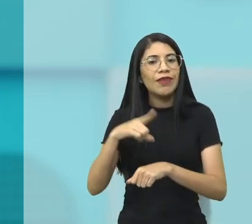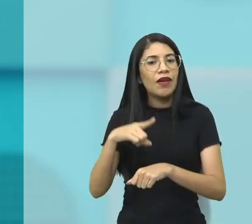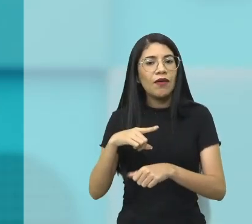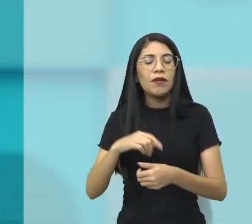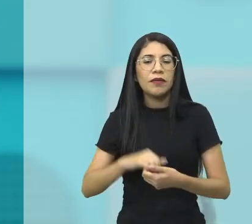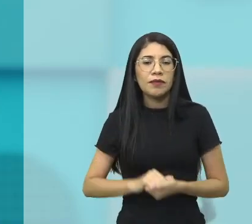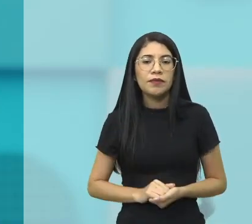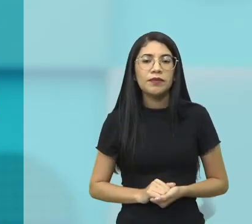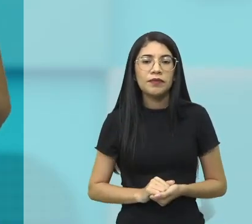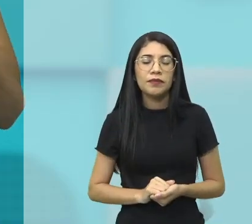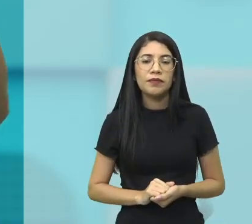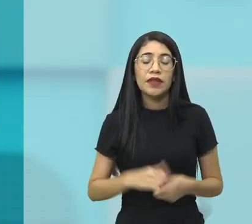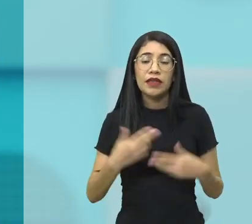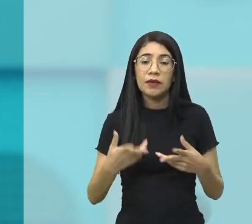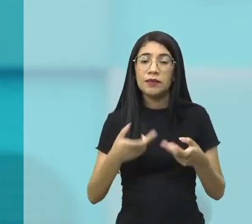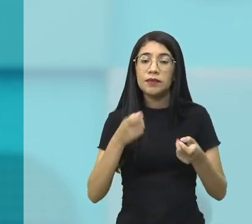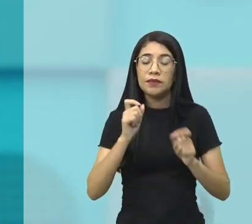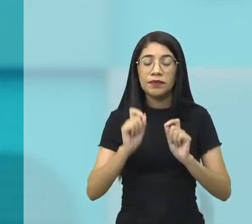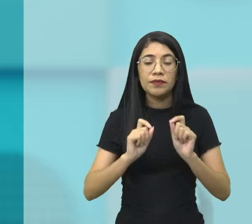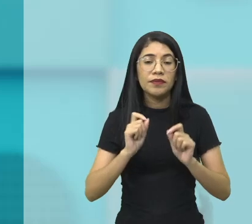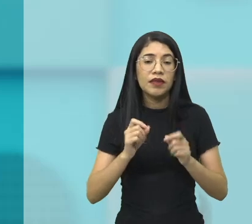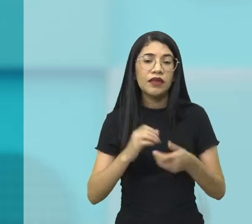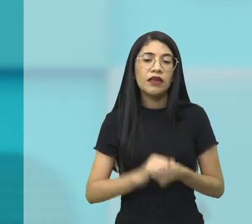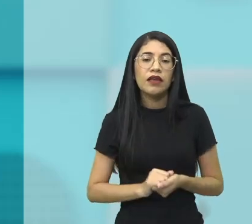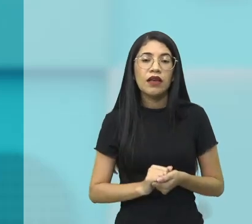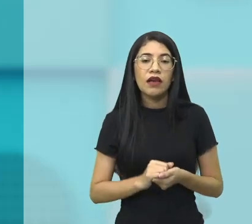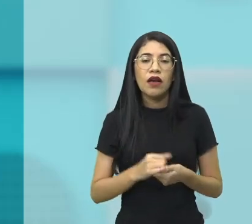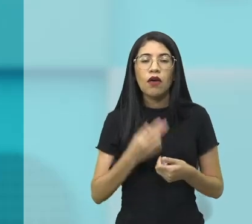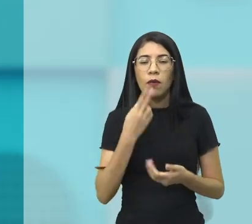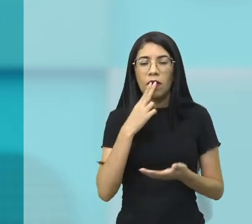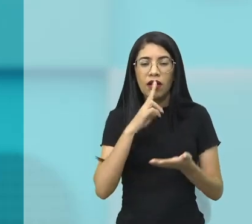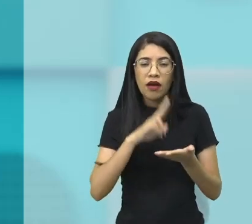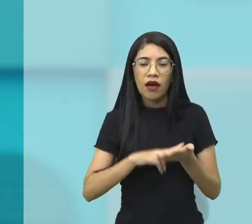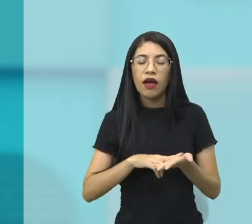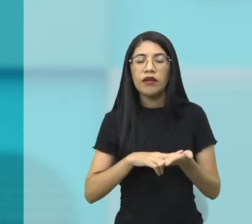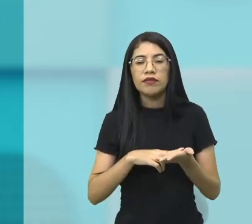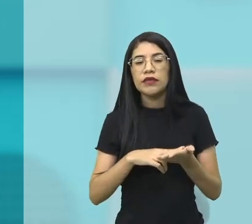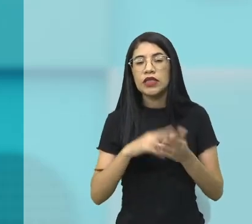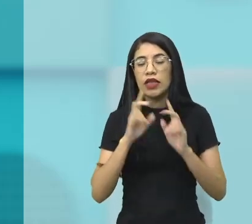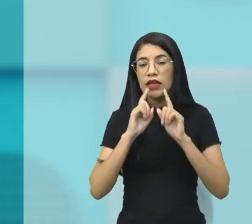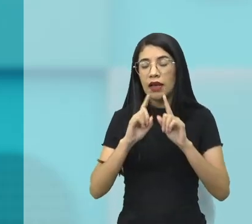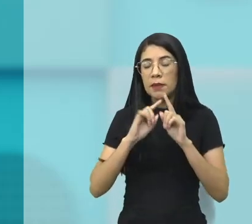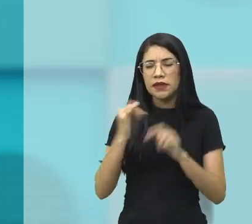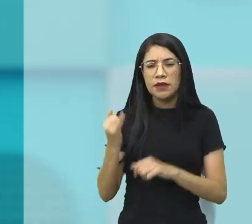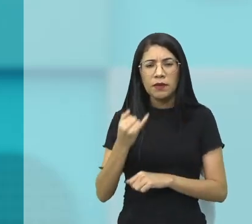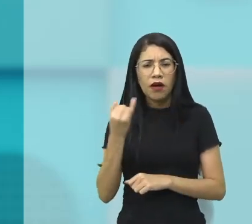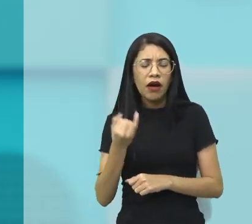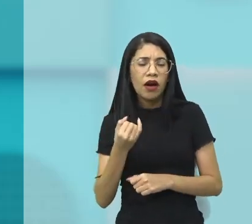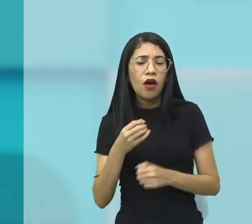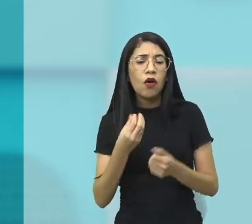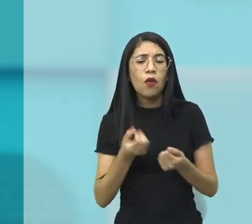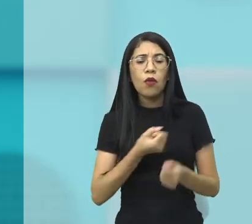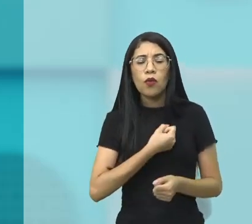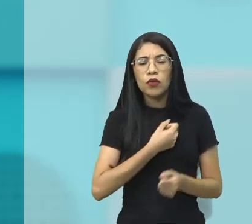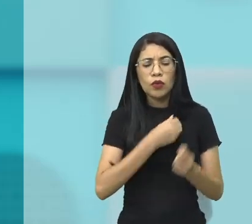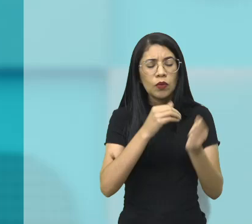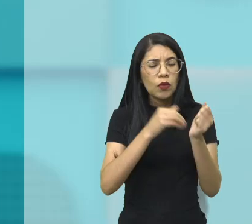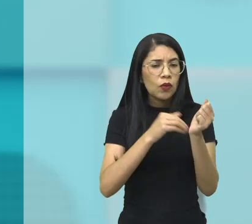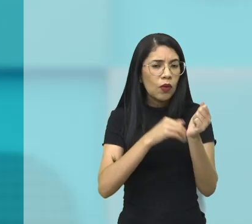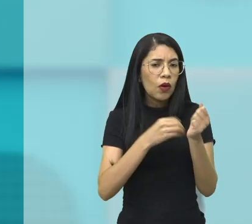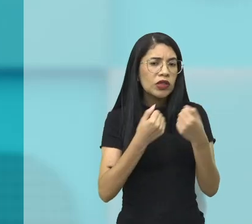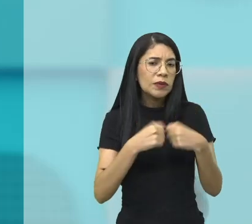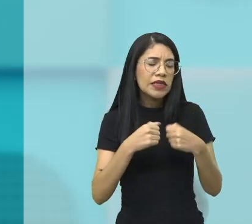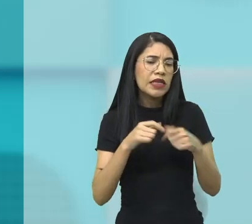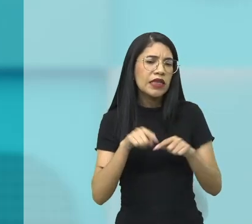da empresa. Então, vejam como a gente tratou aqui sobre a carta de reclamação, como é importante saber qual é o seu código, colocar